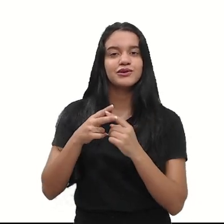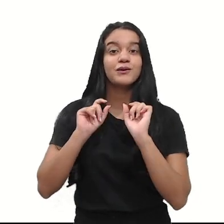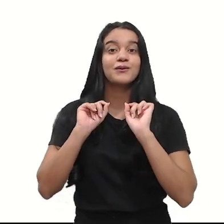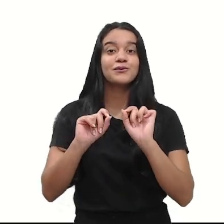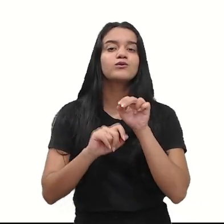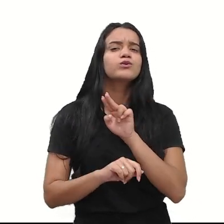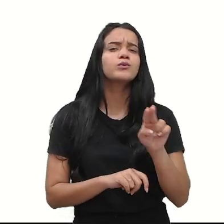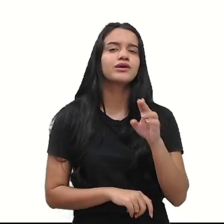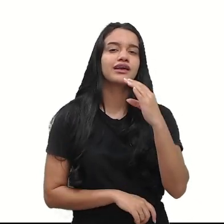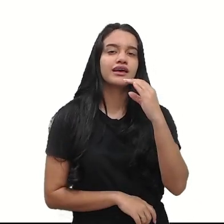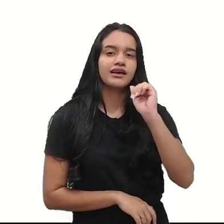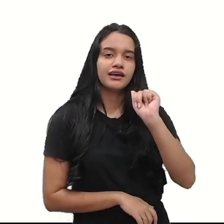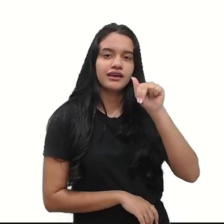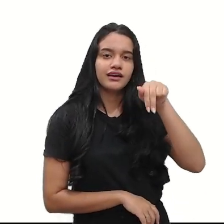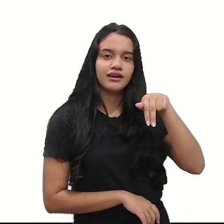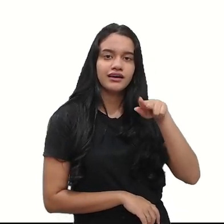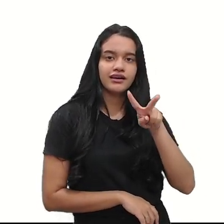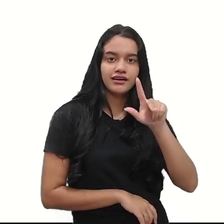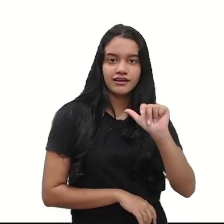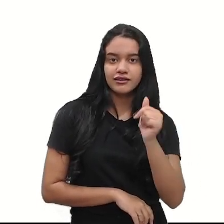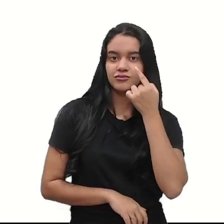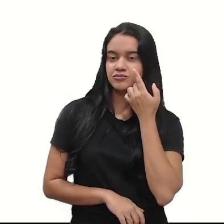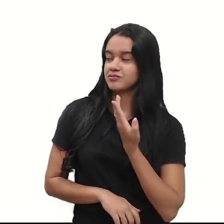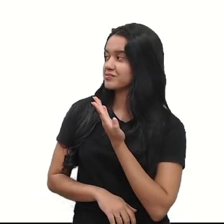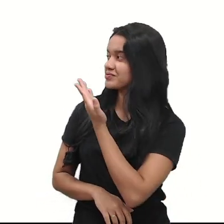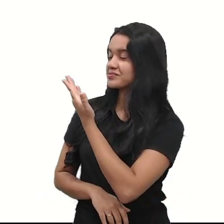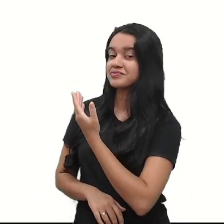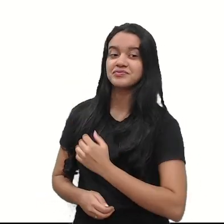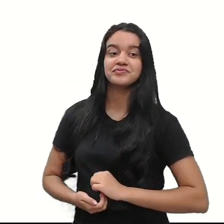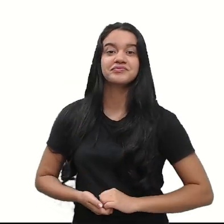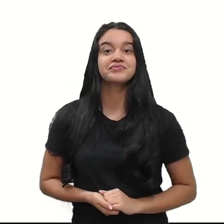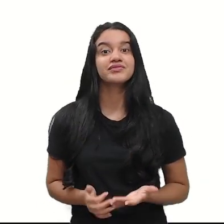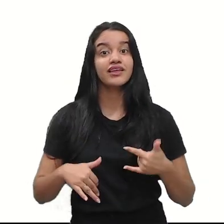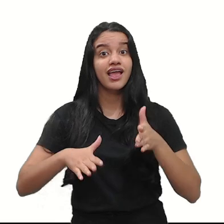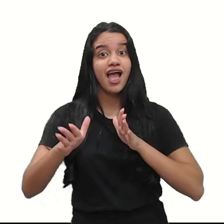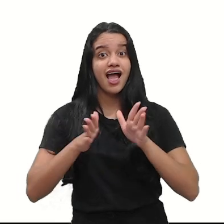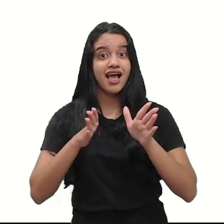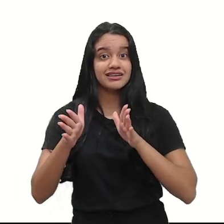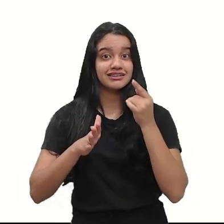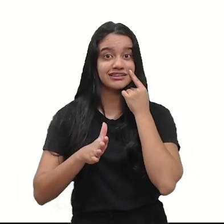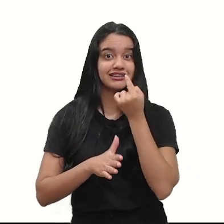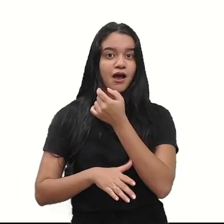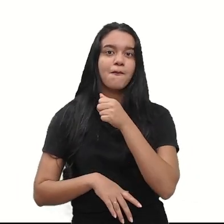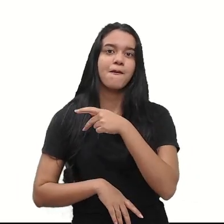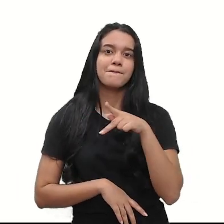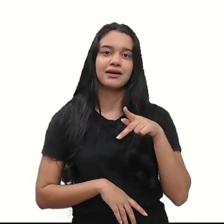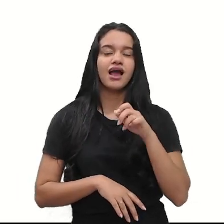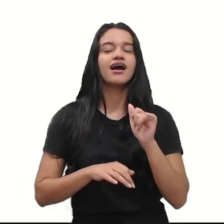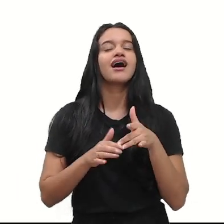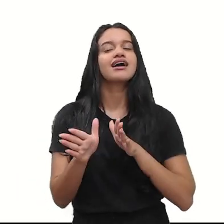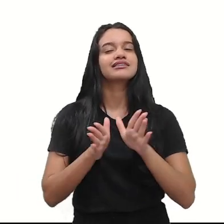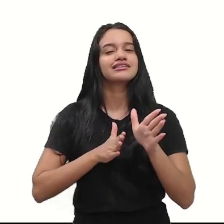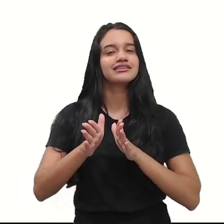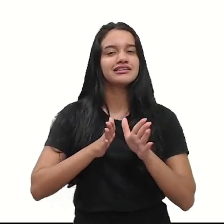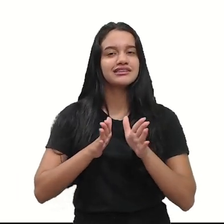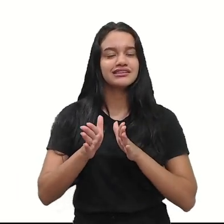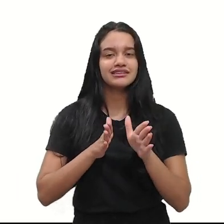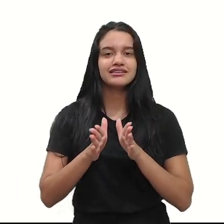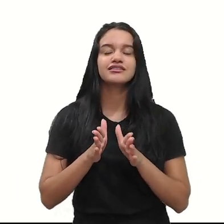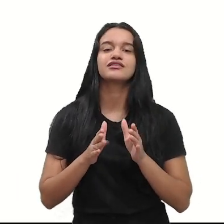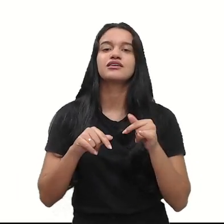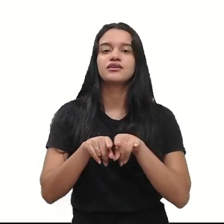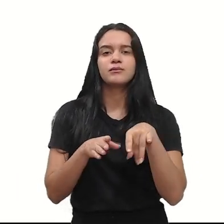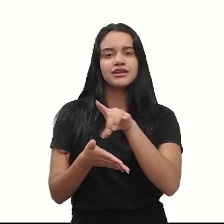Canva. O Canva ele é uma ferramenta de design versátil e acessível, adequada tanto para